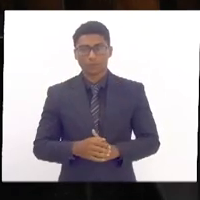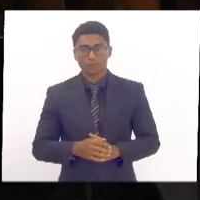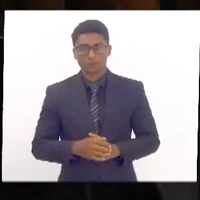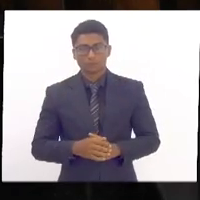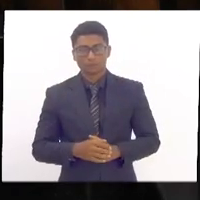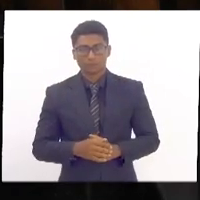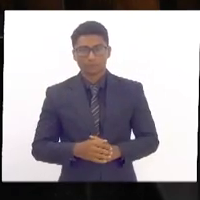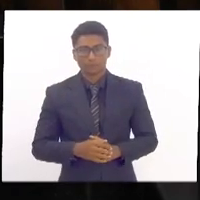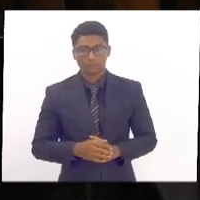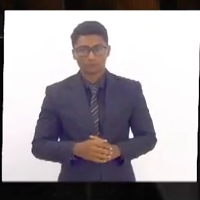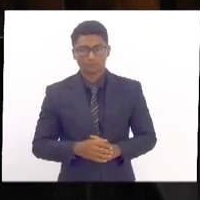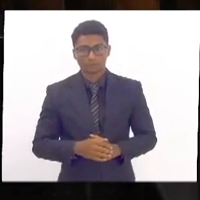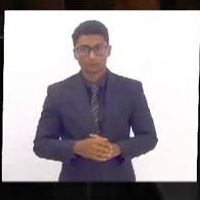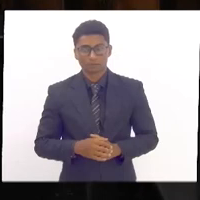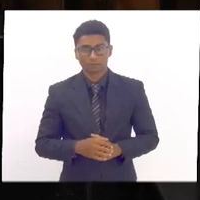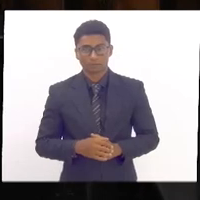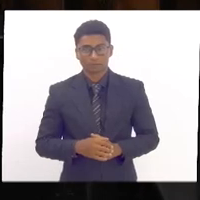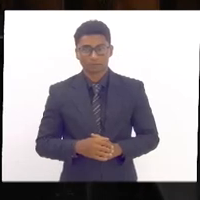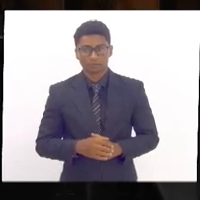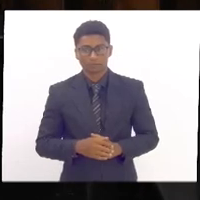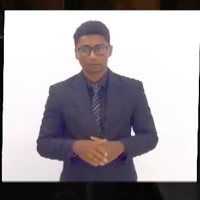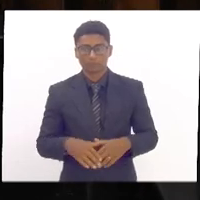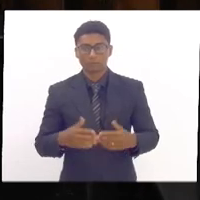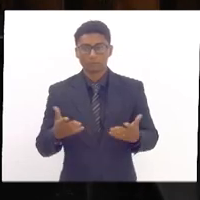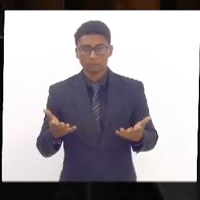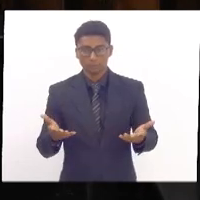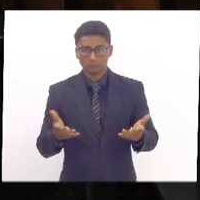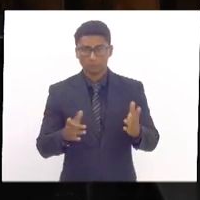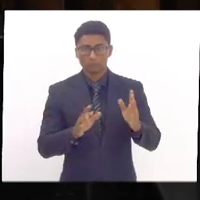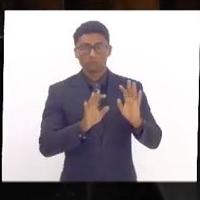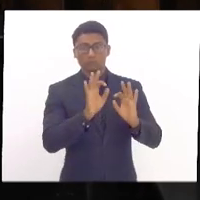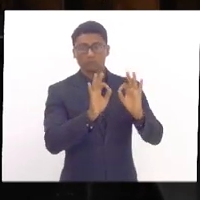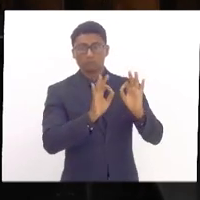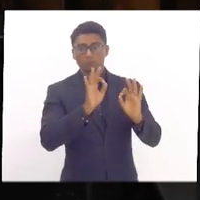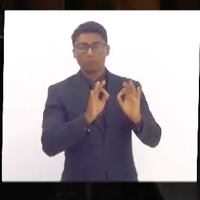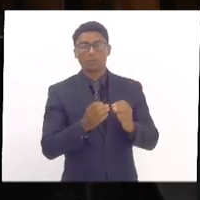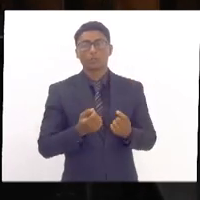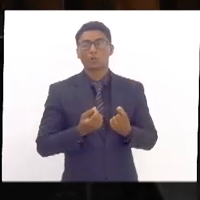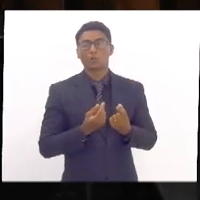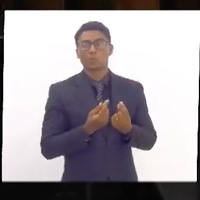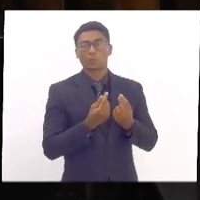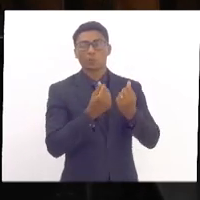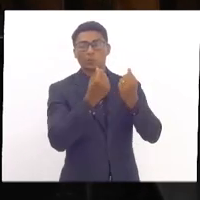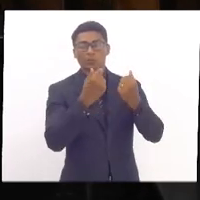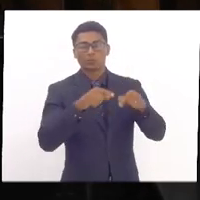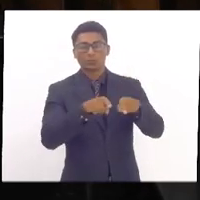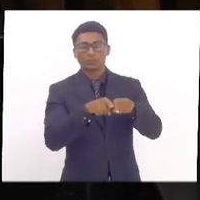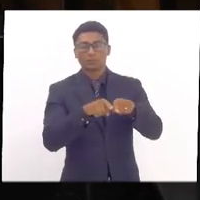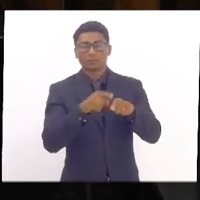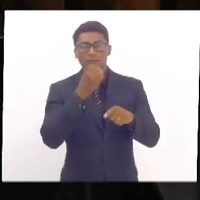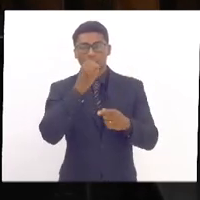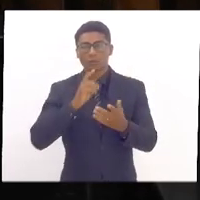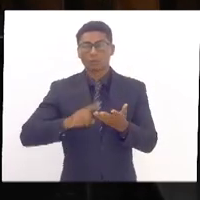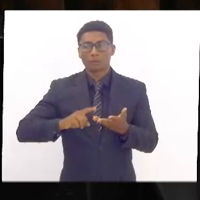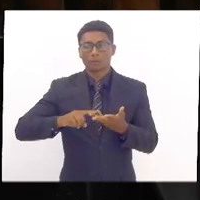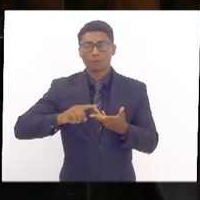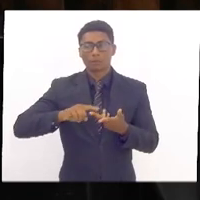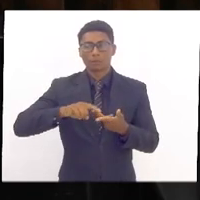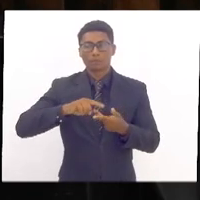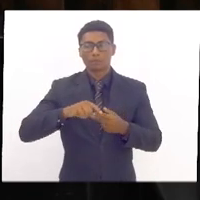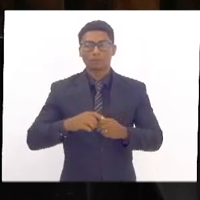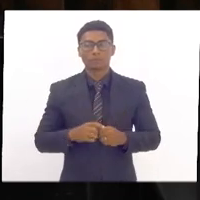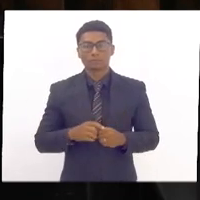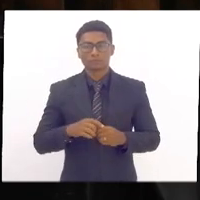Impugnações aos respectivos planos de custeio e benefício relacionados às